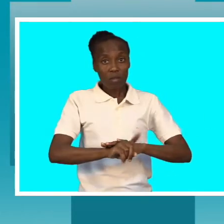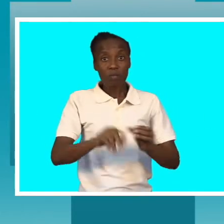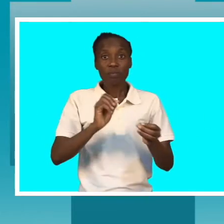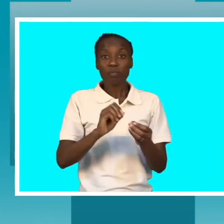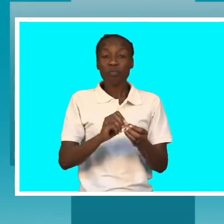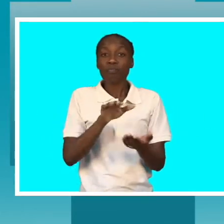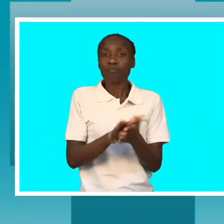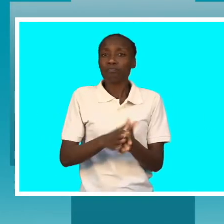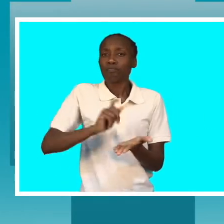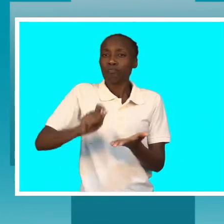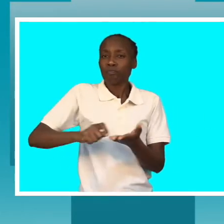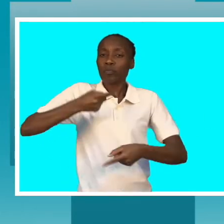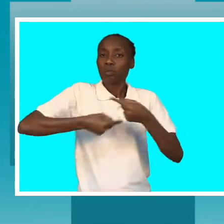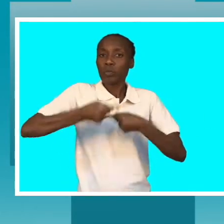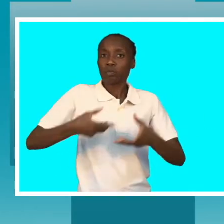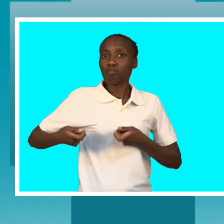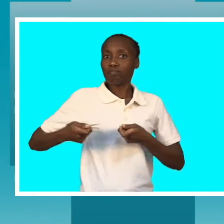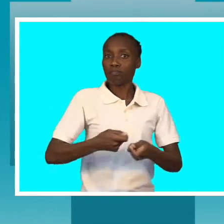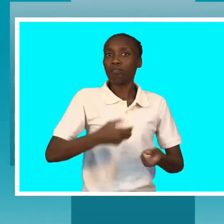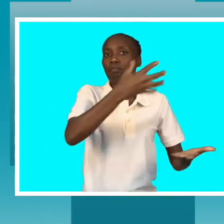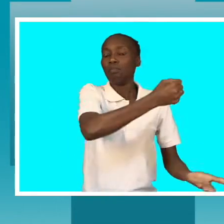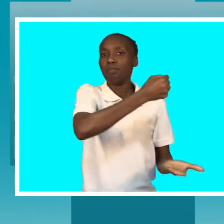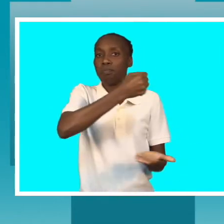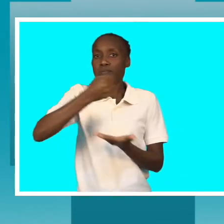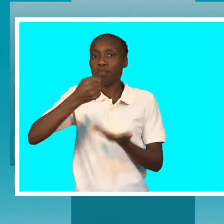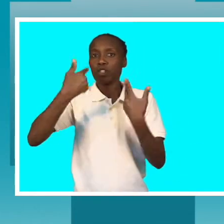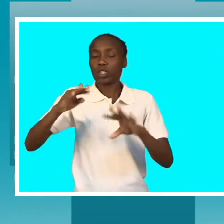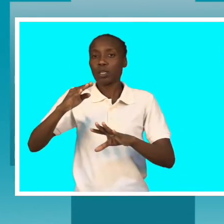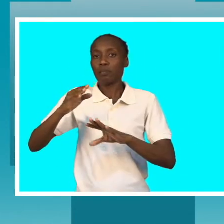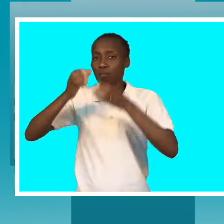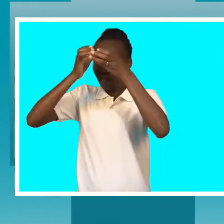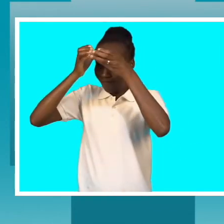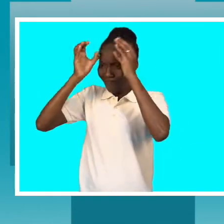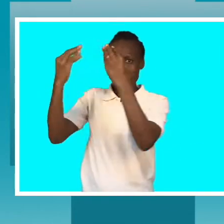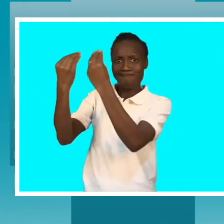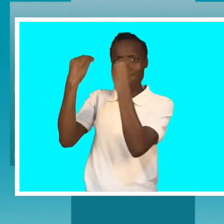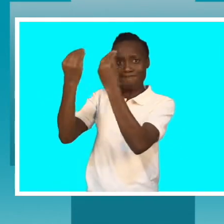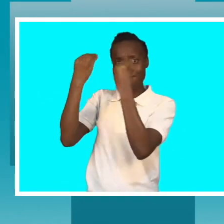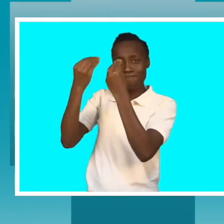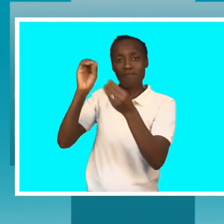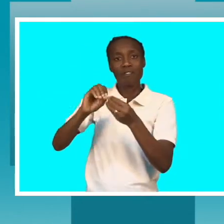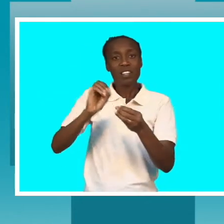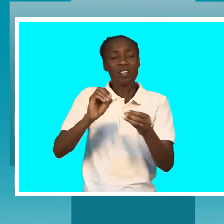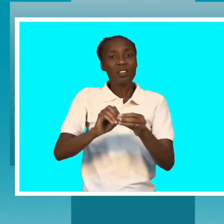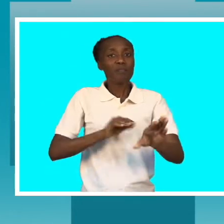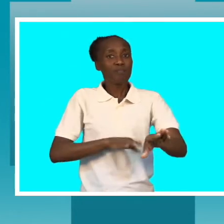fomos iniciados, fomos capacidades. Essa coisa que eu faço, sacolas de pão e jogos de cozinha.